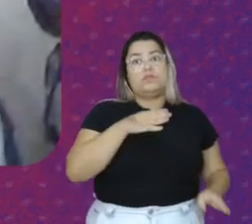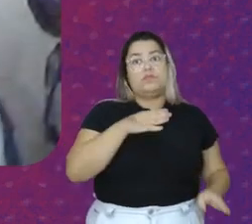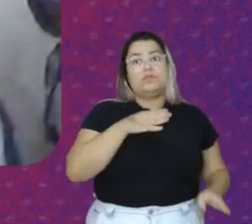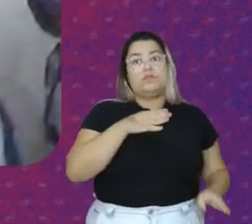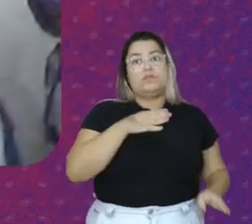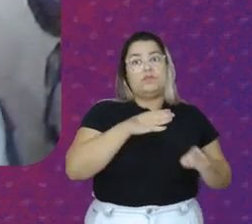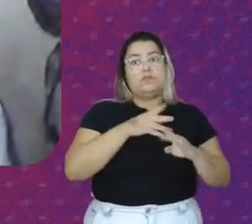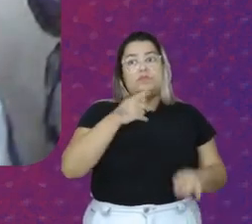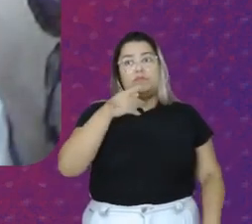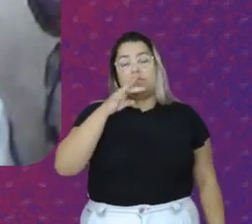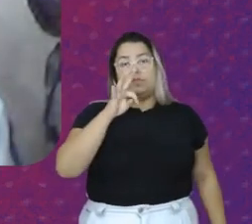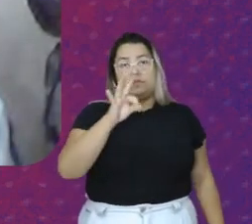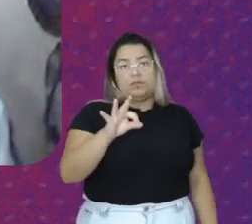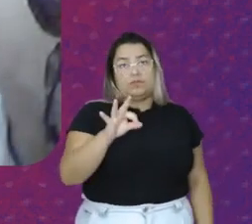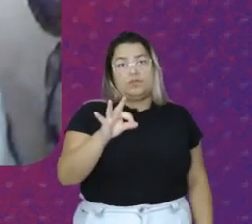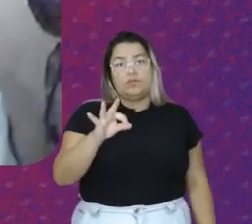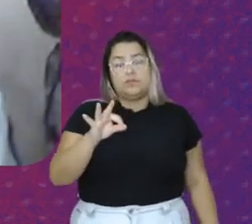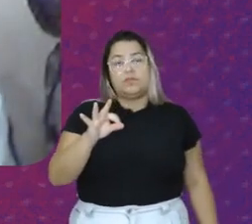do PT,